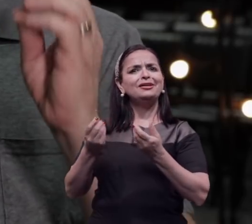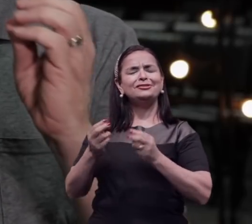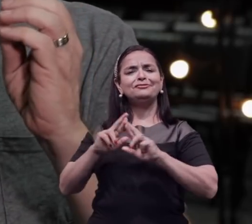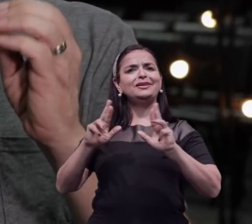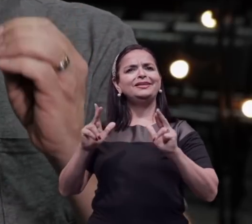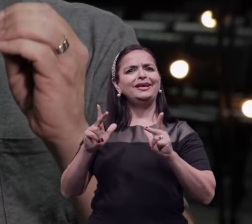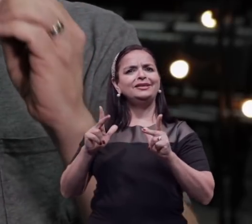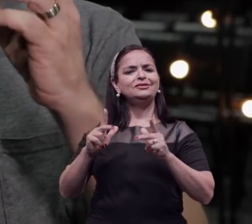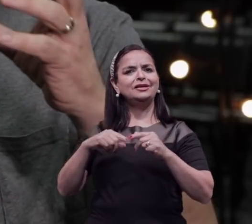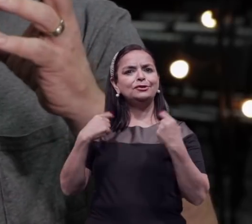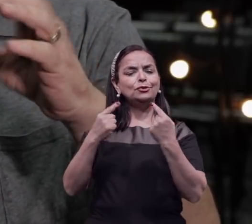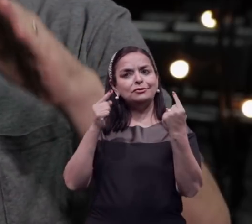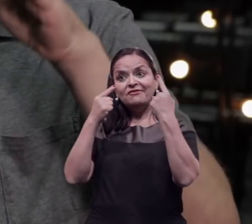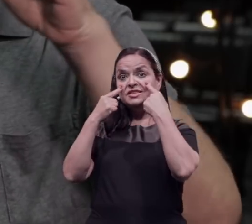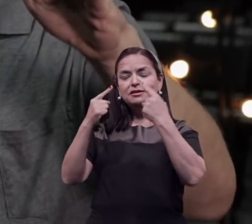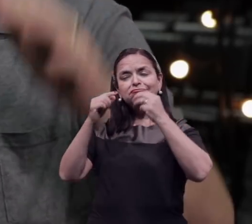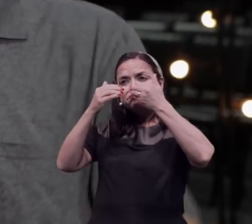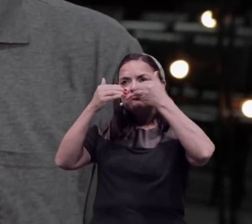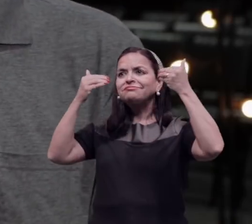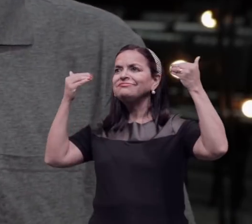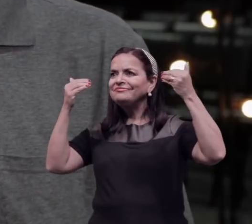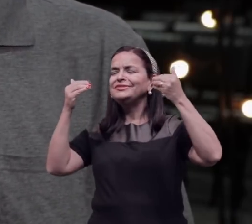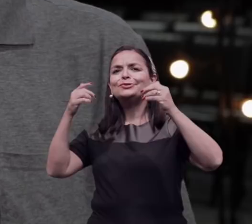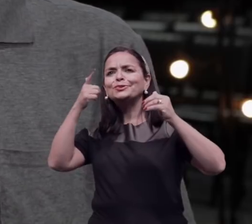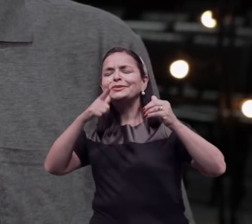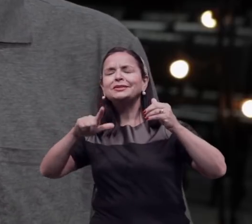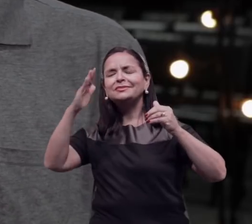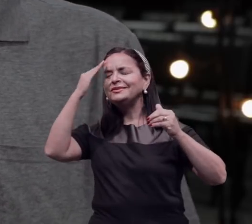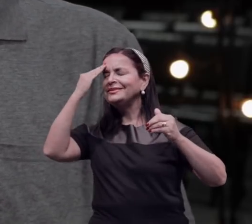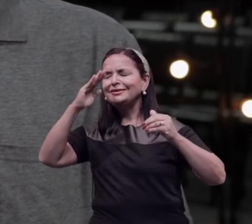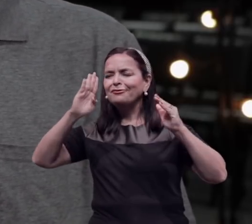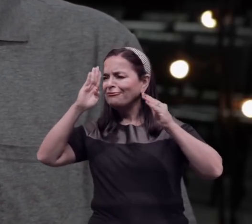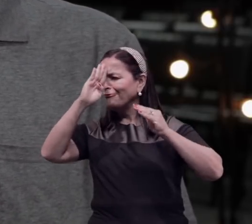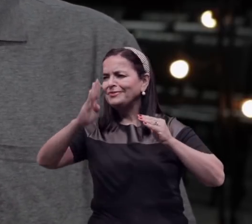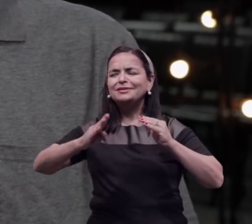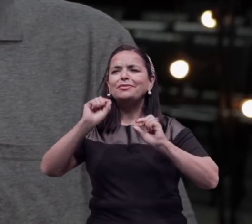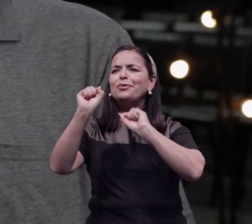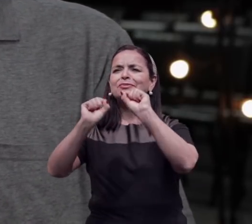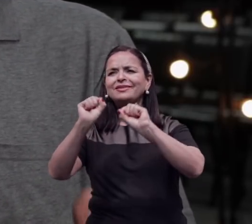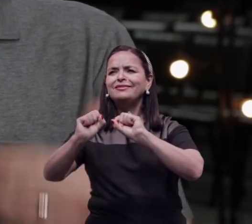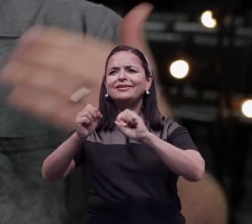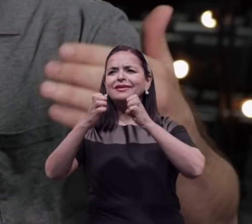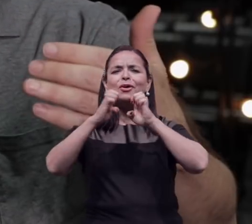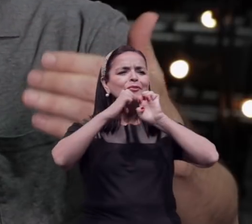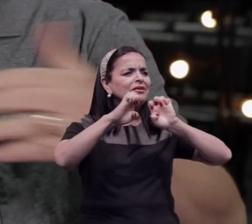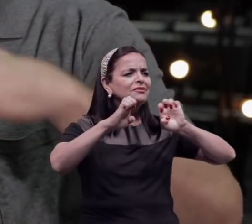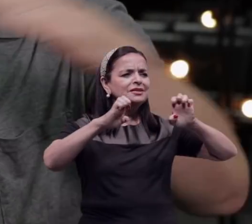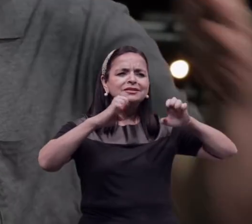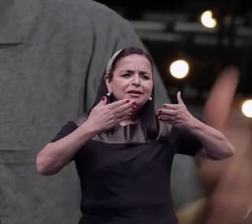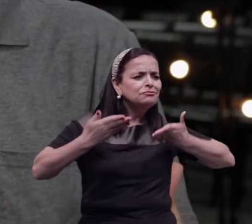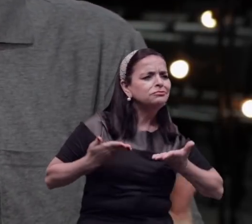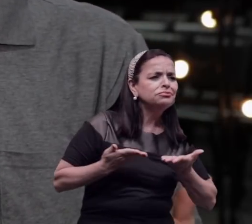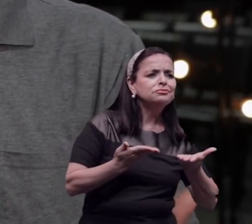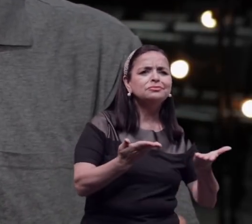nossa visão é depurada e conseguimos entender que o Evangelho precisa chegar a todo homem